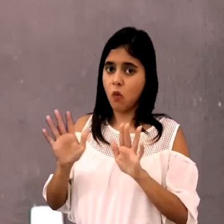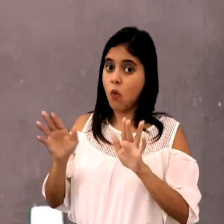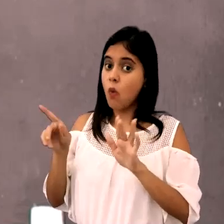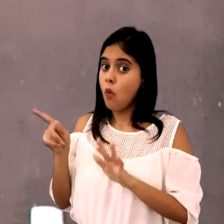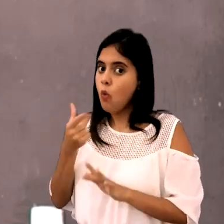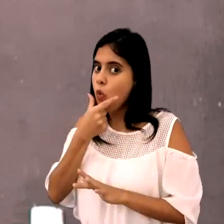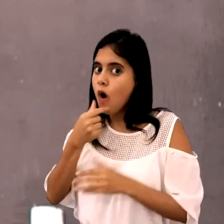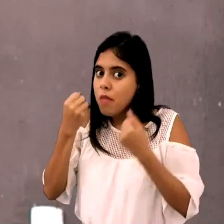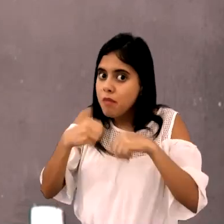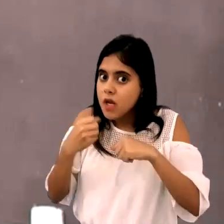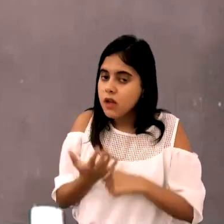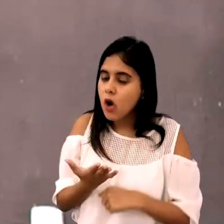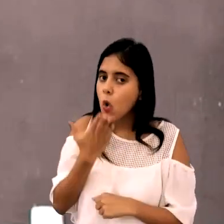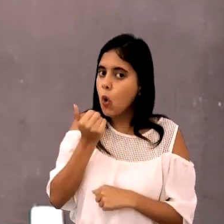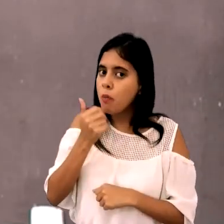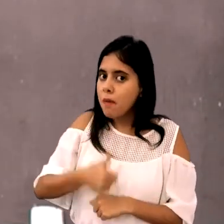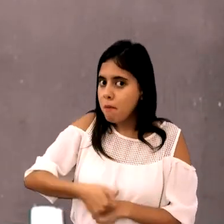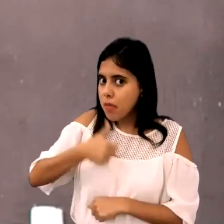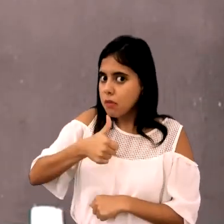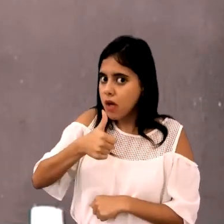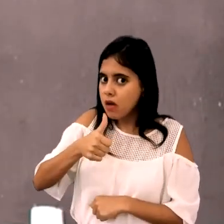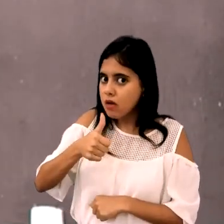até que ele tenha acabado de comer e beber.